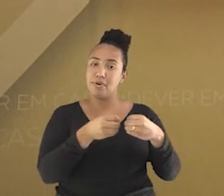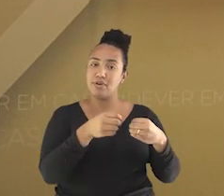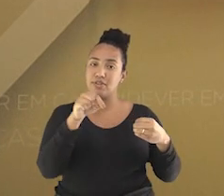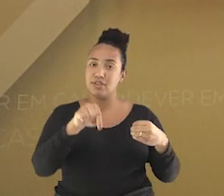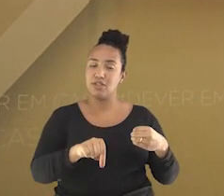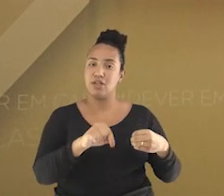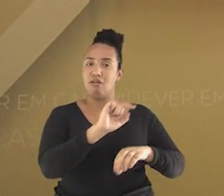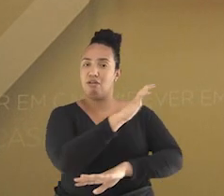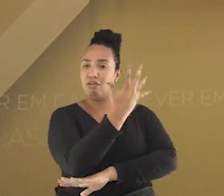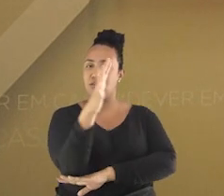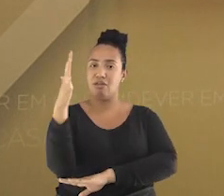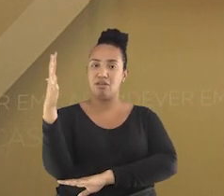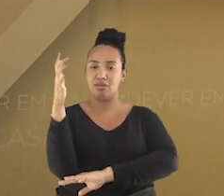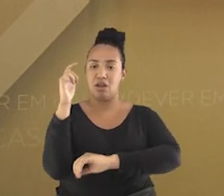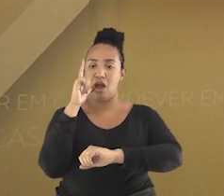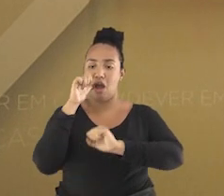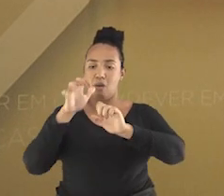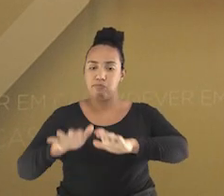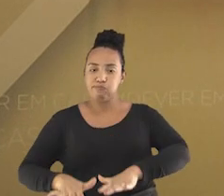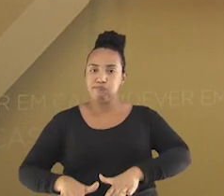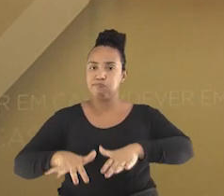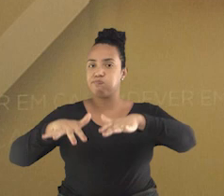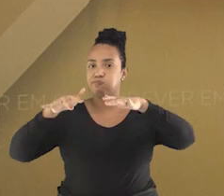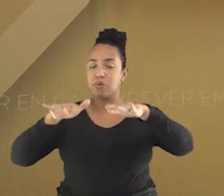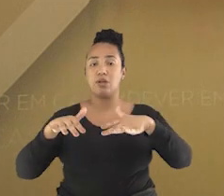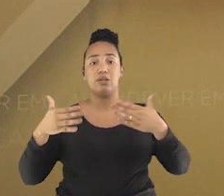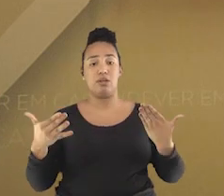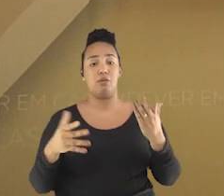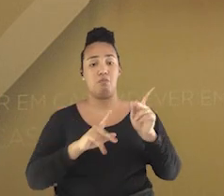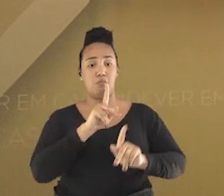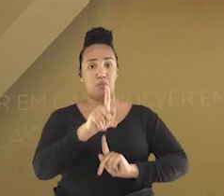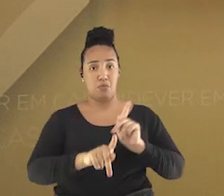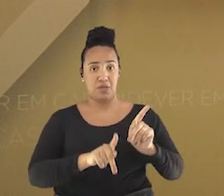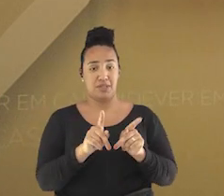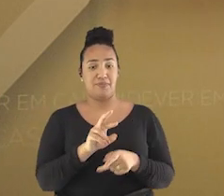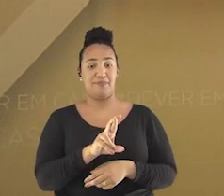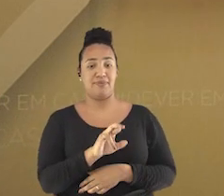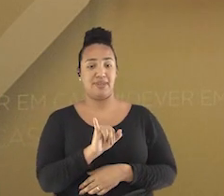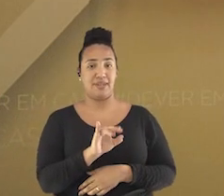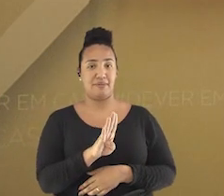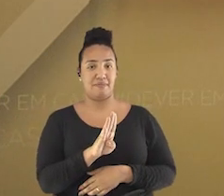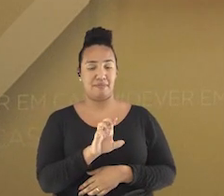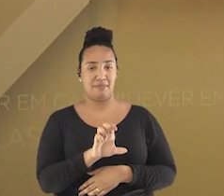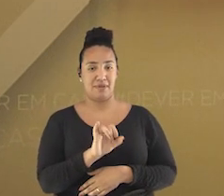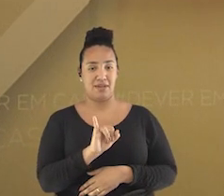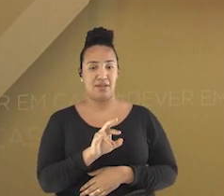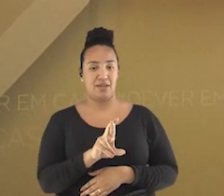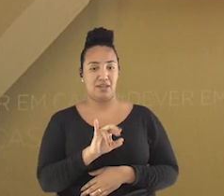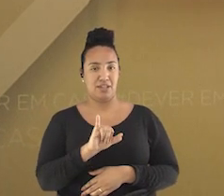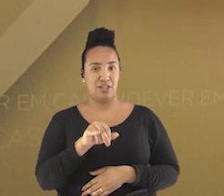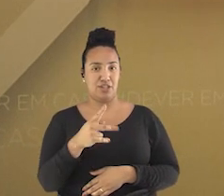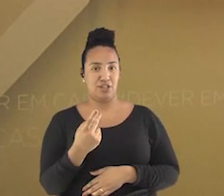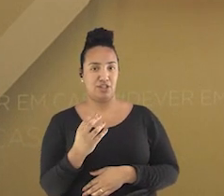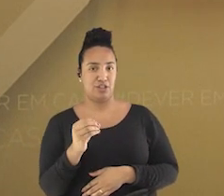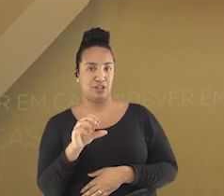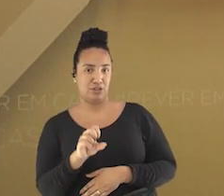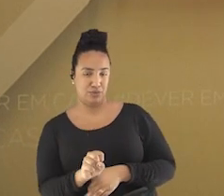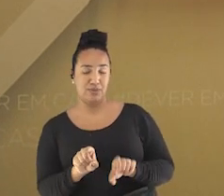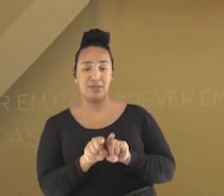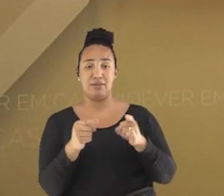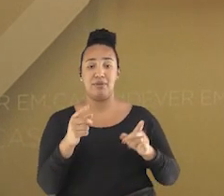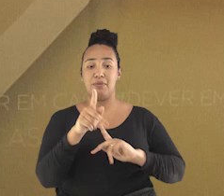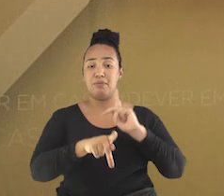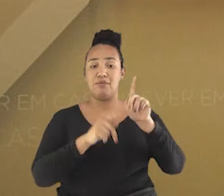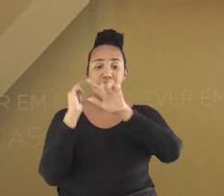onde a força da natureza é muito presente, as populações ribeirinhas e os povos tradicionais